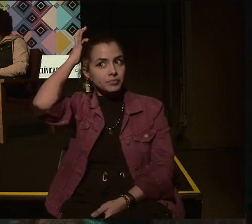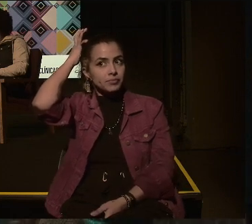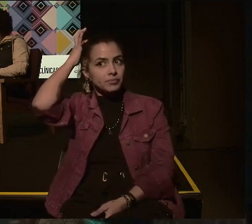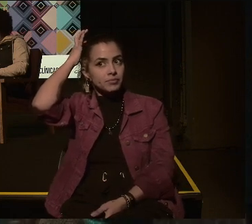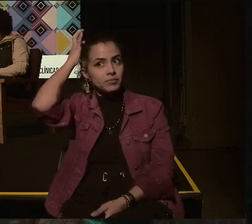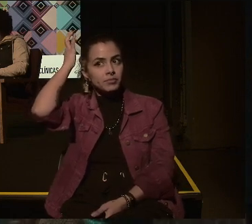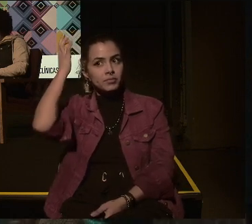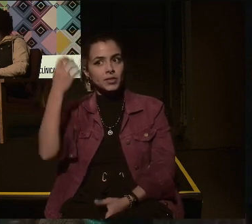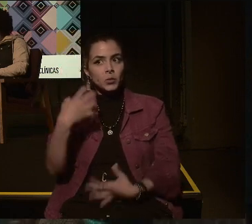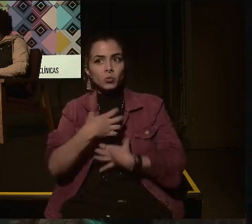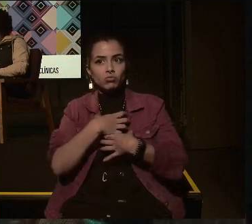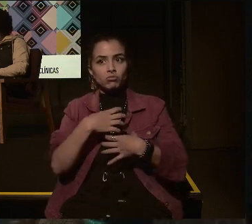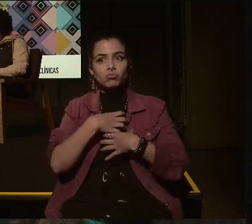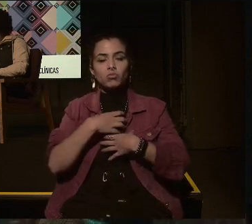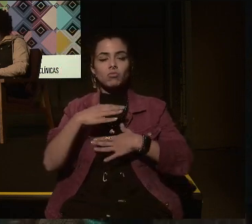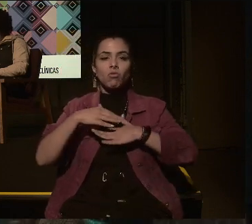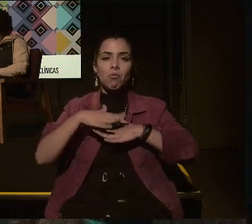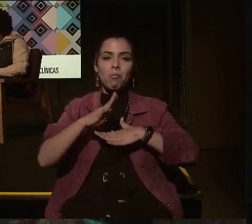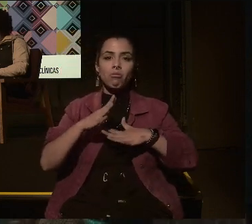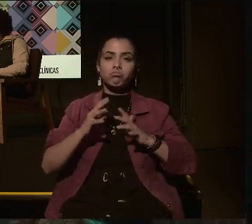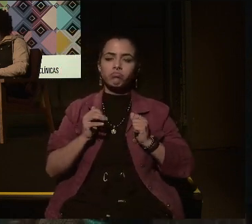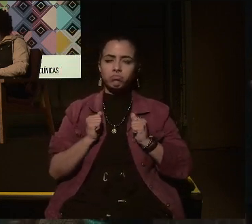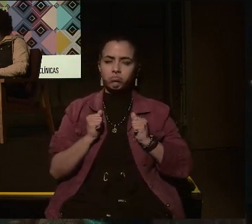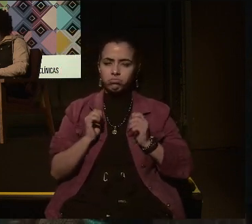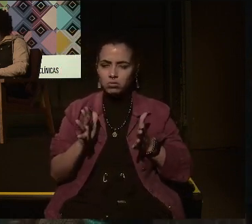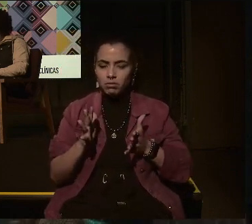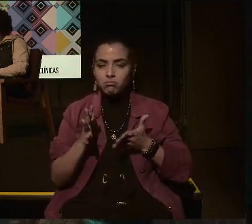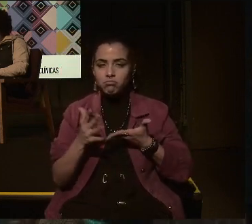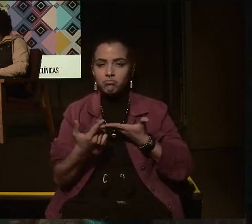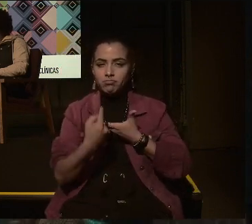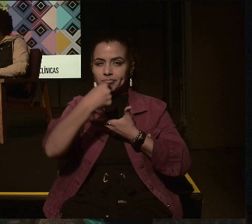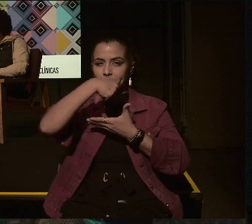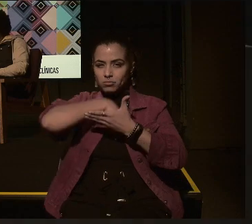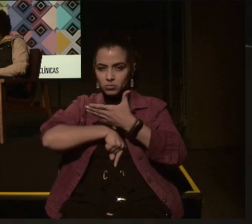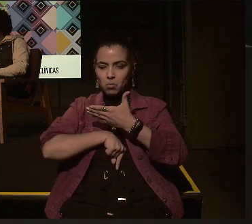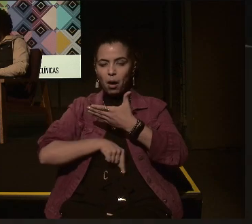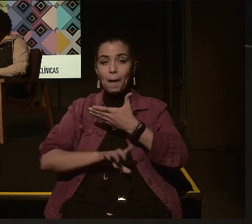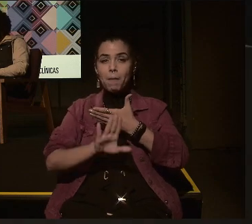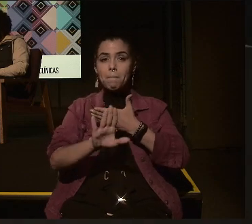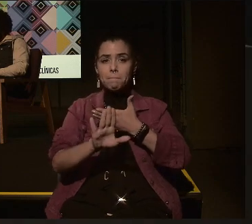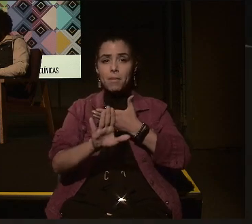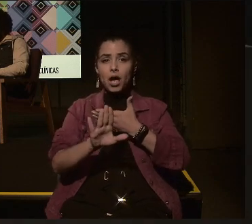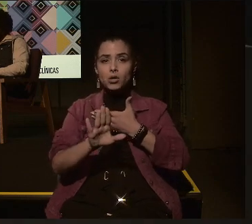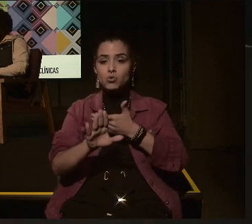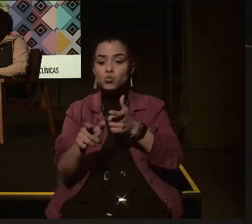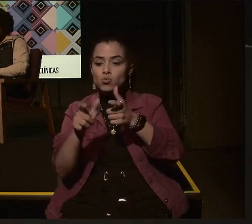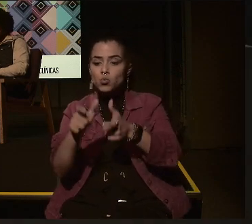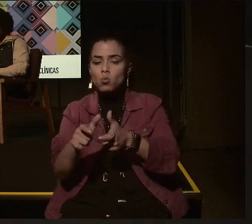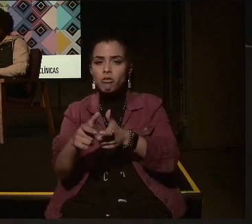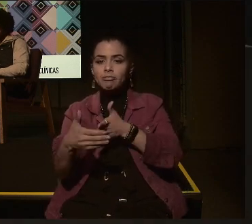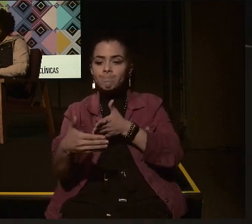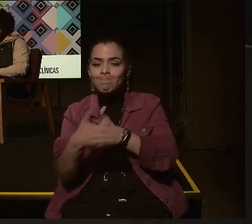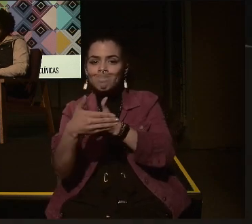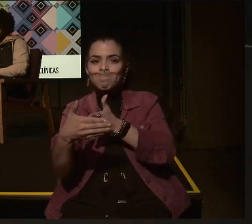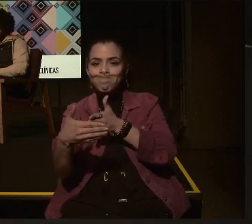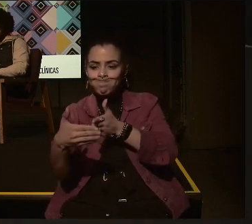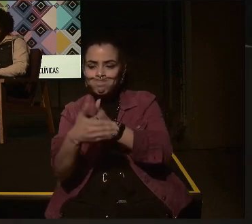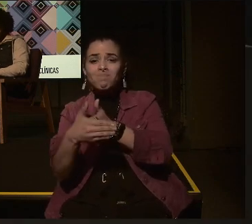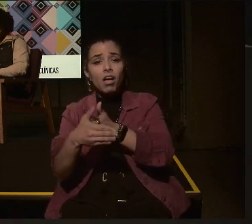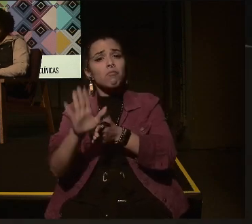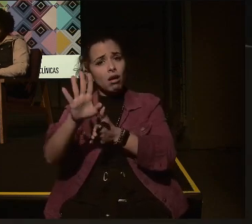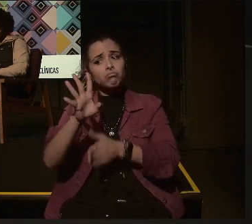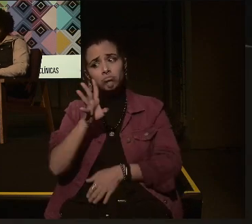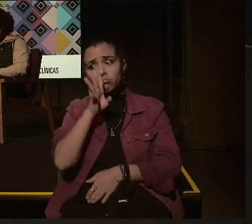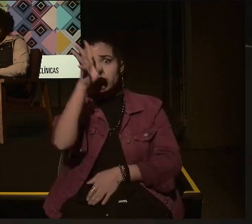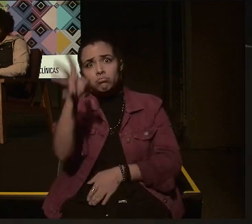subjetivo e de posição na fronteira. Isso é enlouquecer. O enlouquecer é se pôr